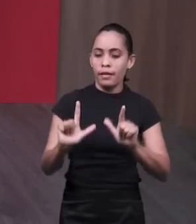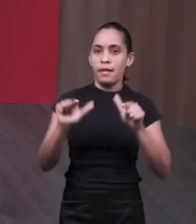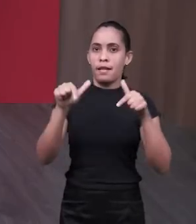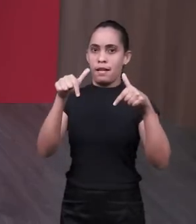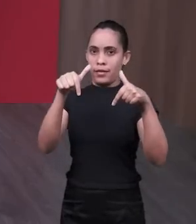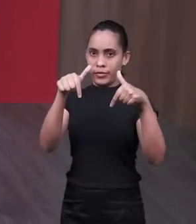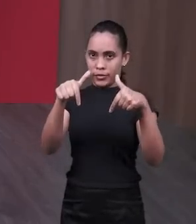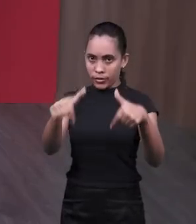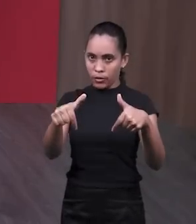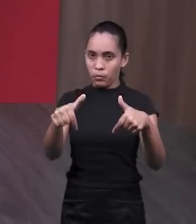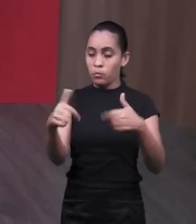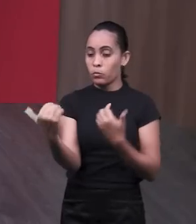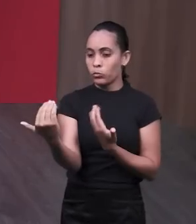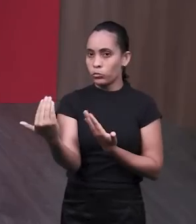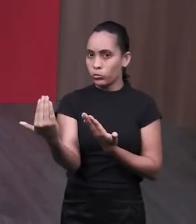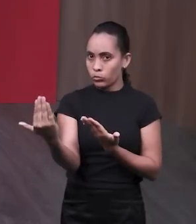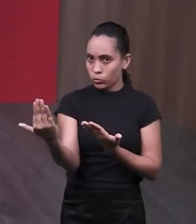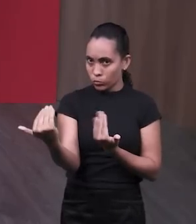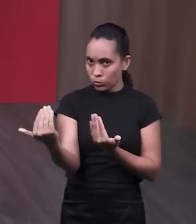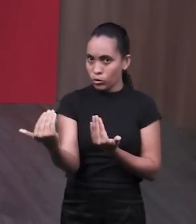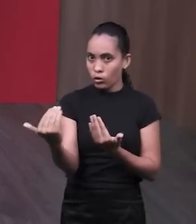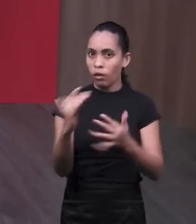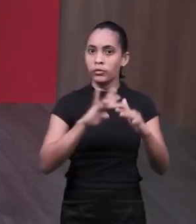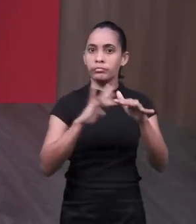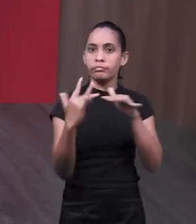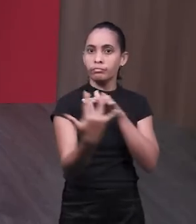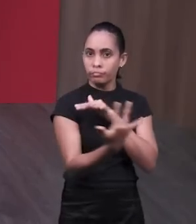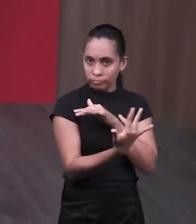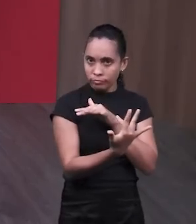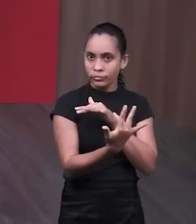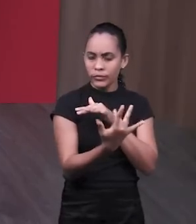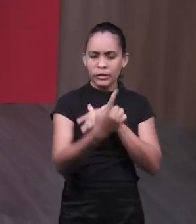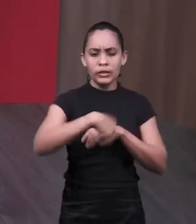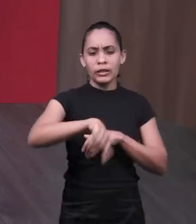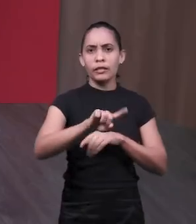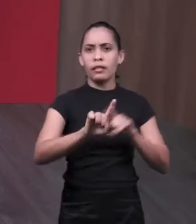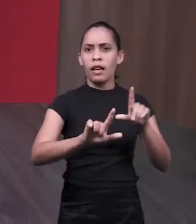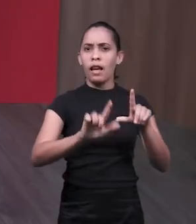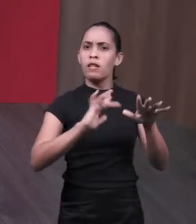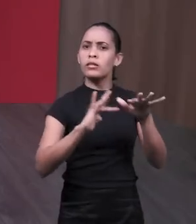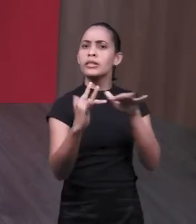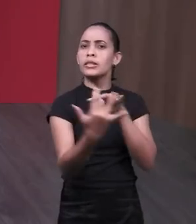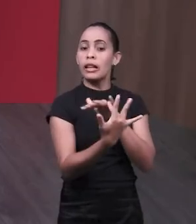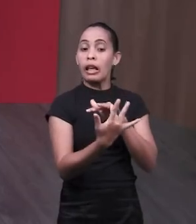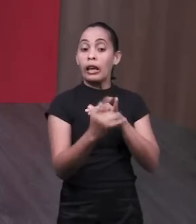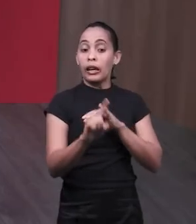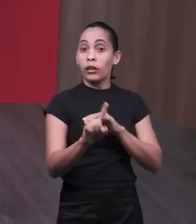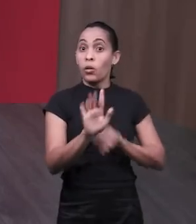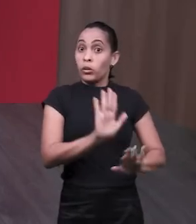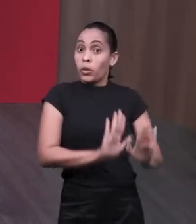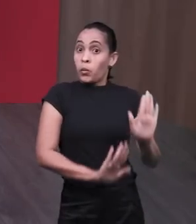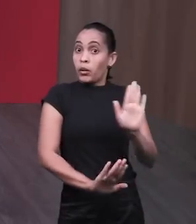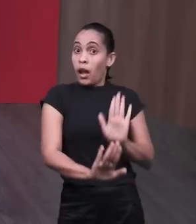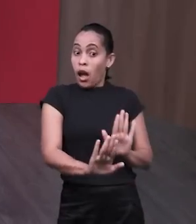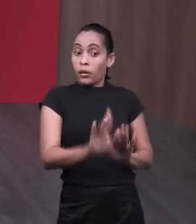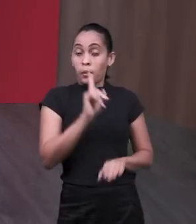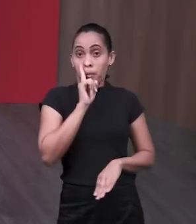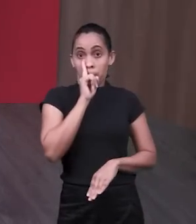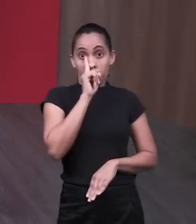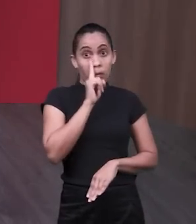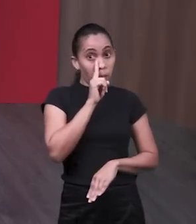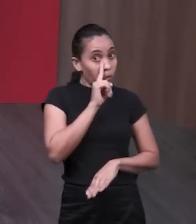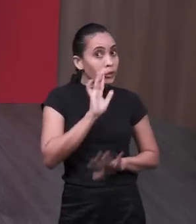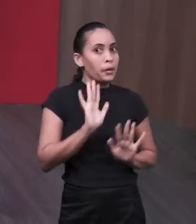a atuação dos jovens nas redes sociais. É sabido que as redes sociais hoje é um grande perigo. Tem muitas